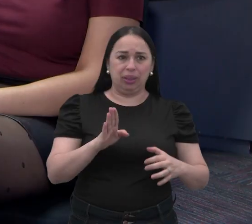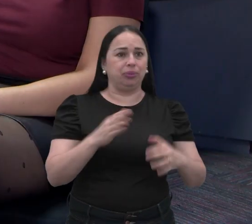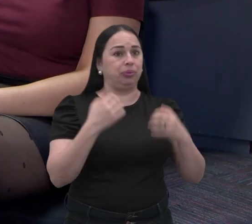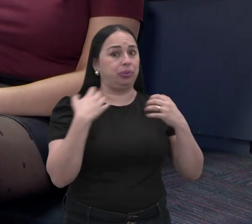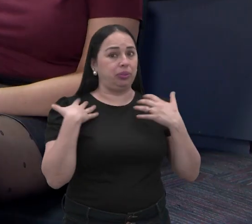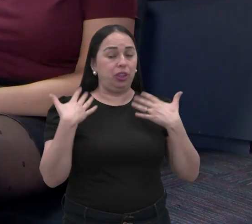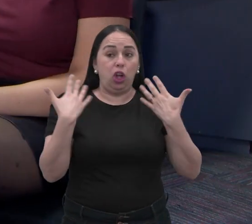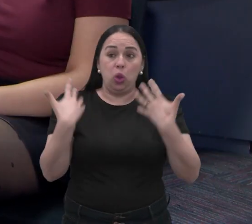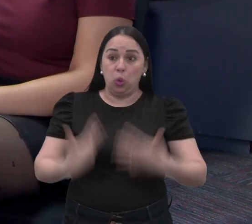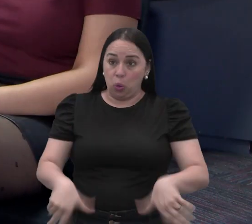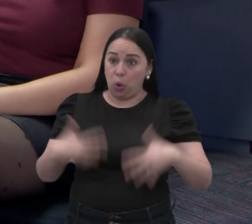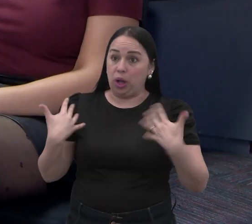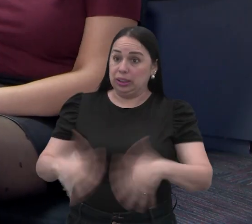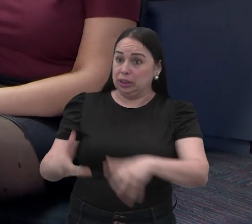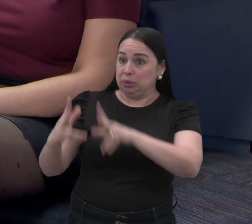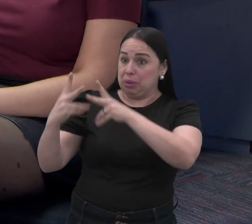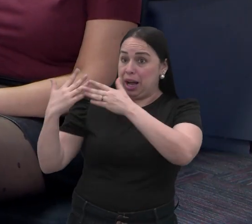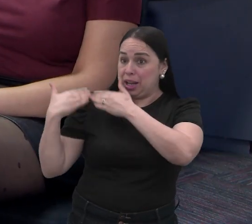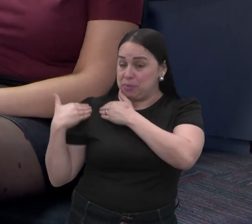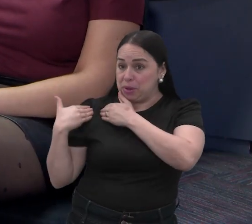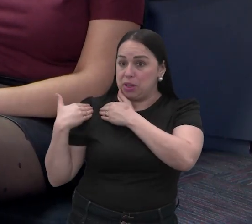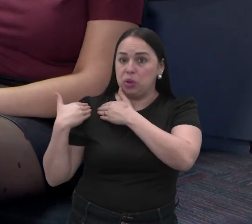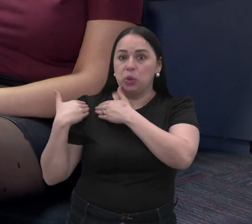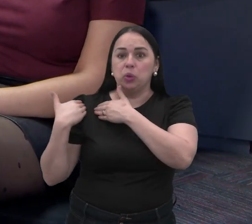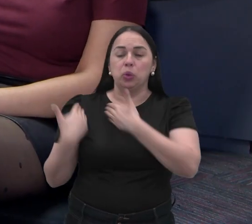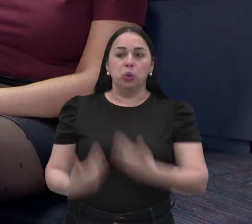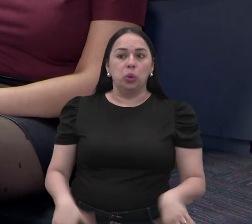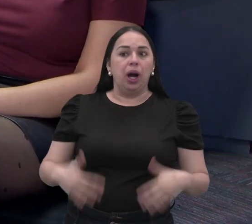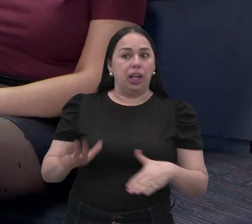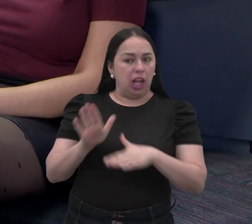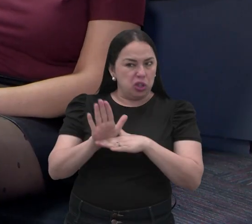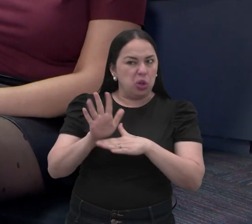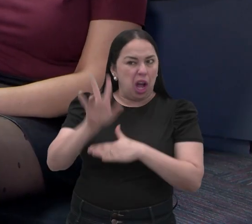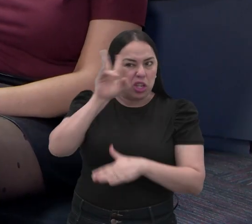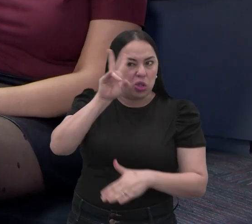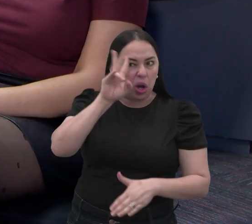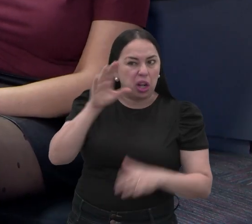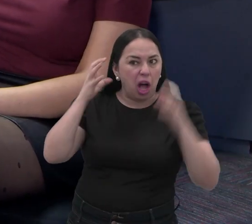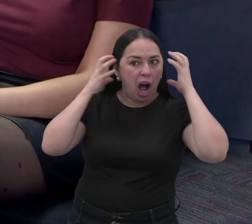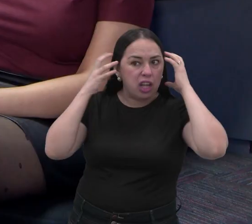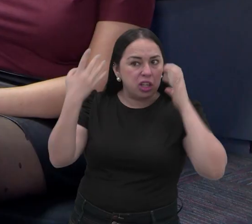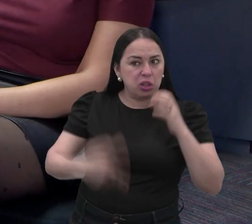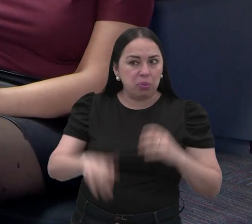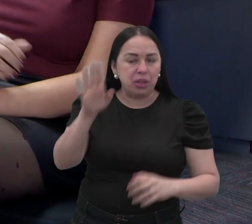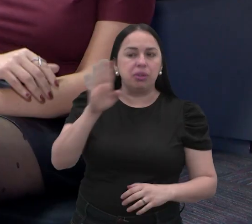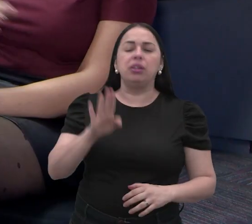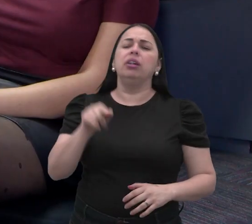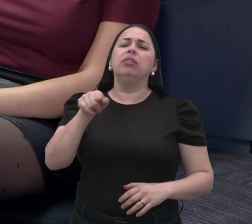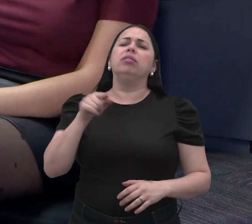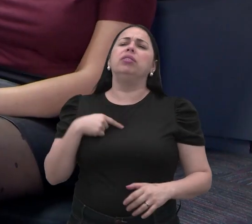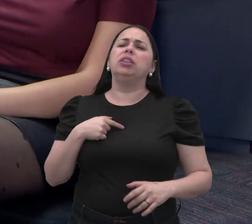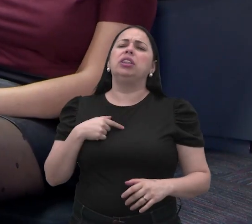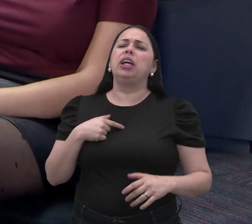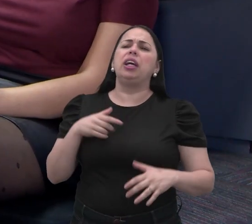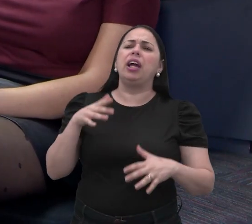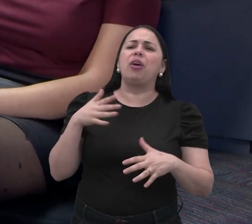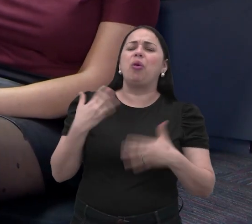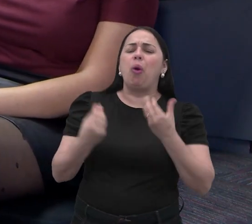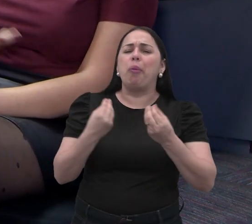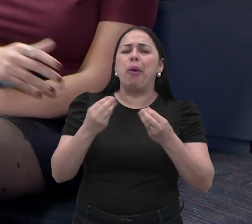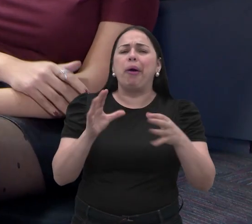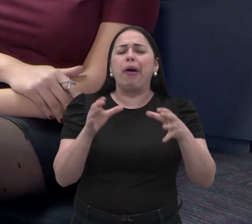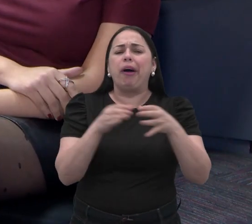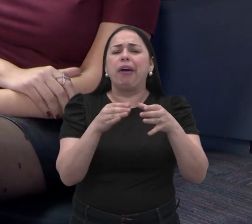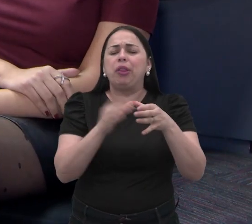assim, locutor que ajudou a escrever a história do rádio no Brasil. E como que você se sente fazendo parte dessas pessoas,